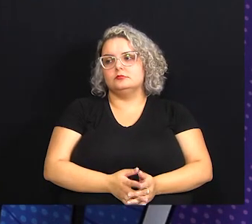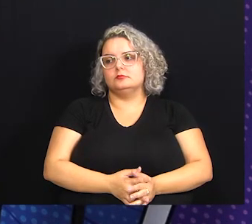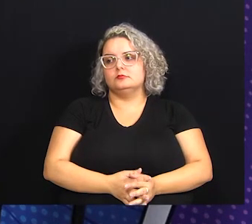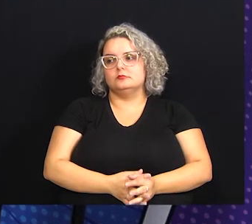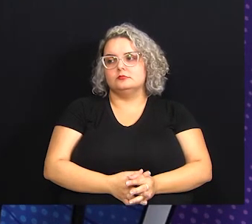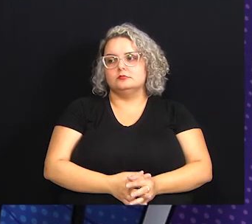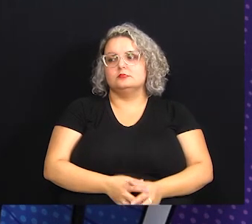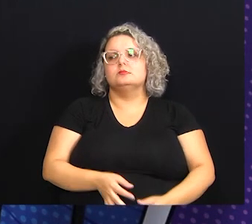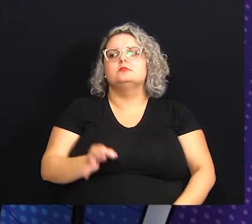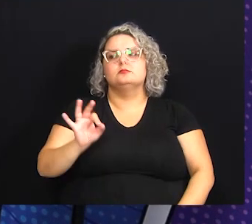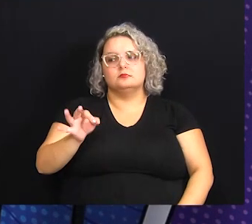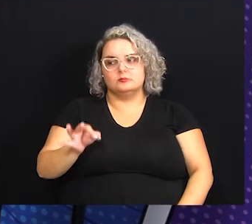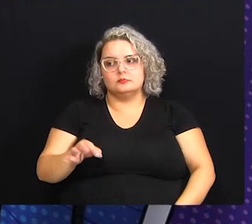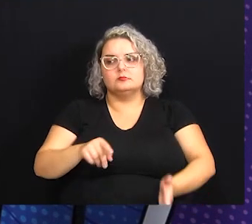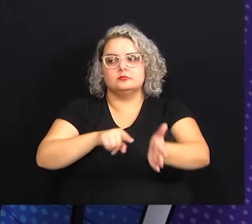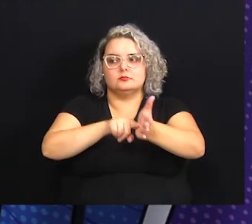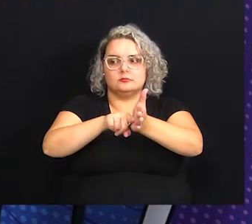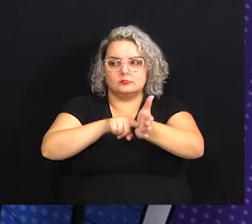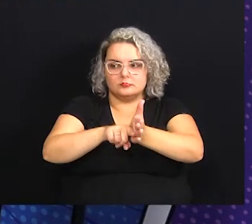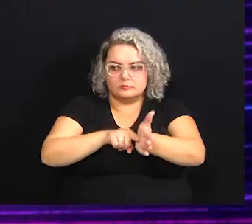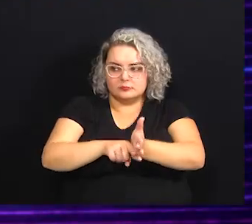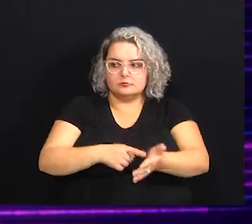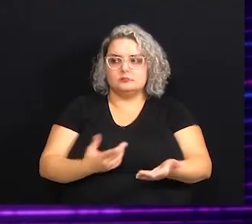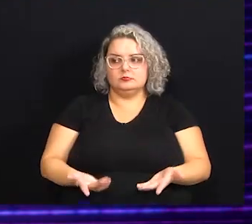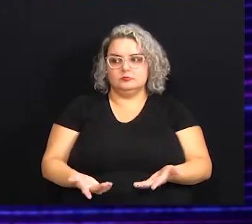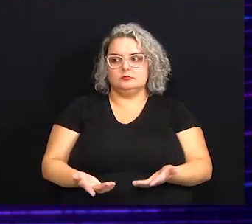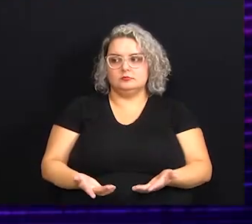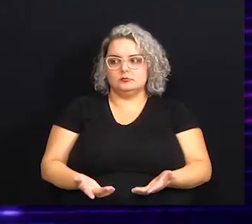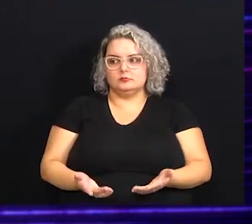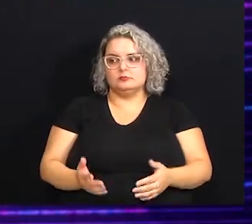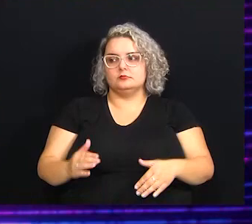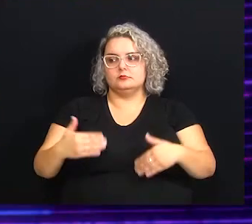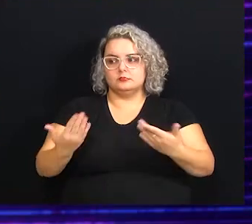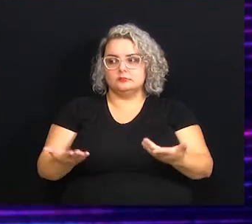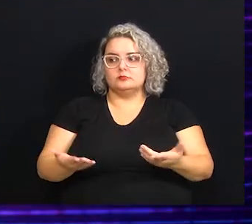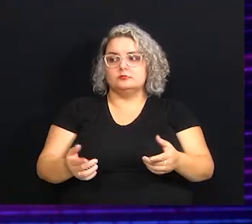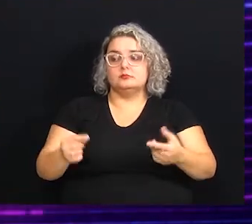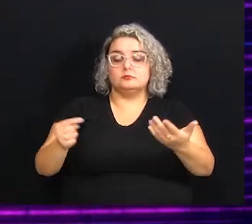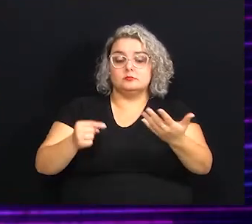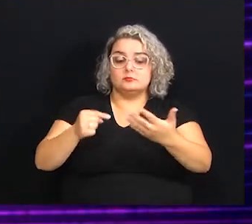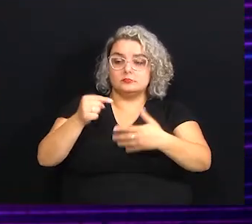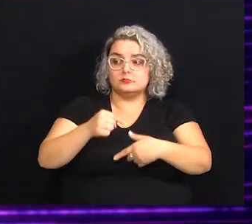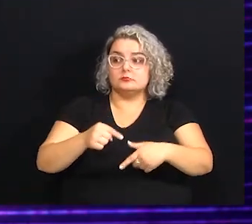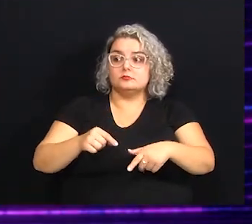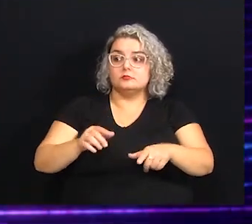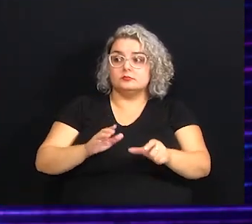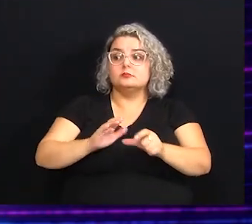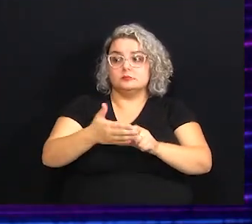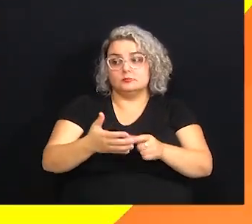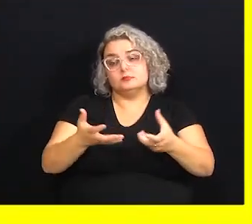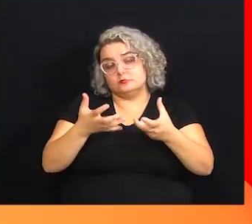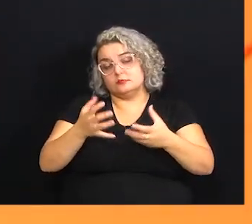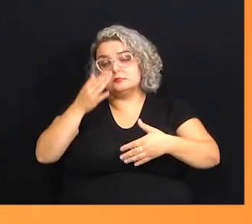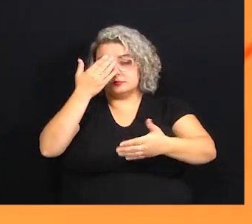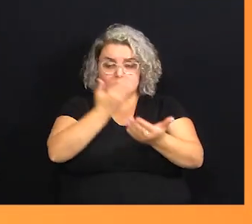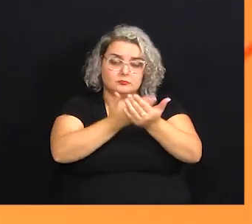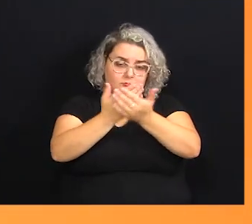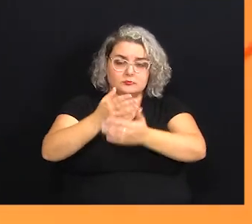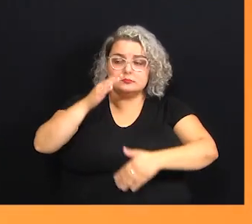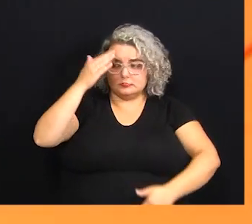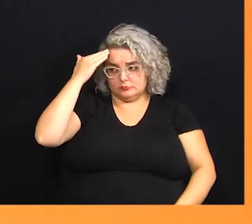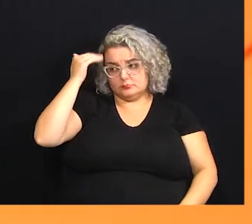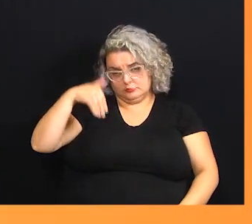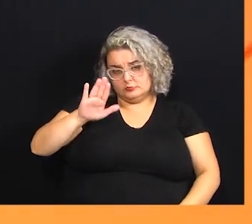Olha, com certeza a parte de pesquisa, porque com a questão da sigla, eu quis estudar mais a respeito também, porque